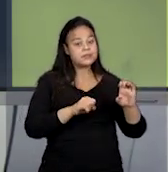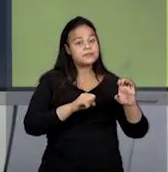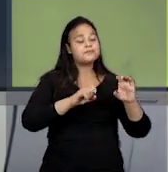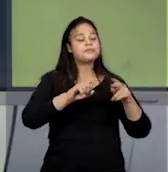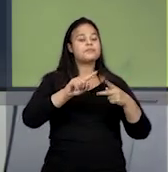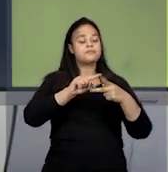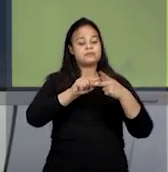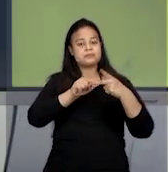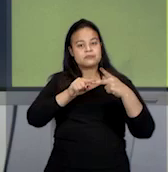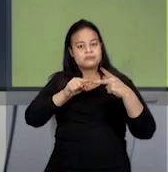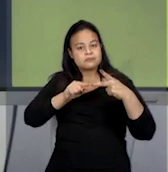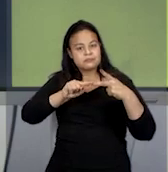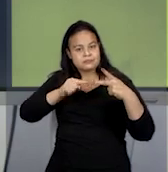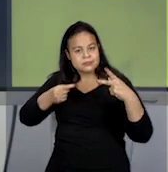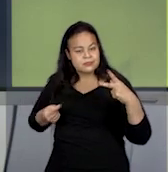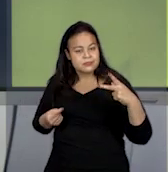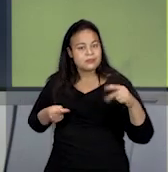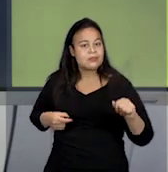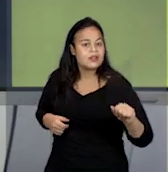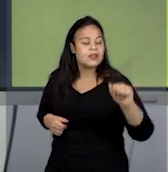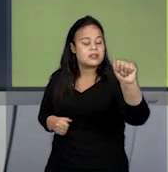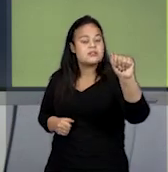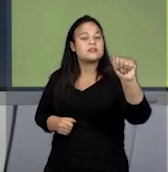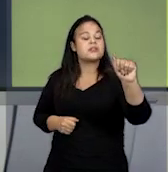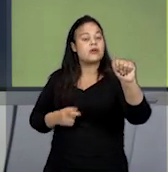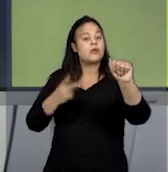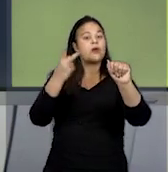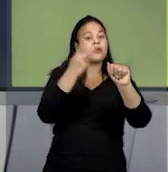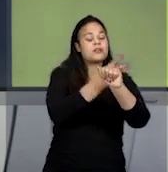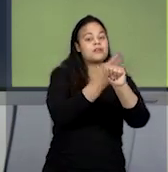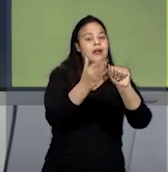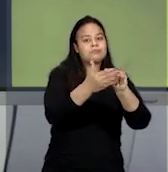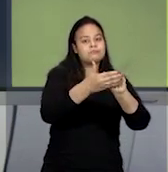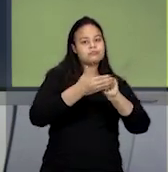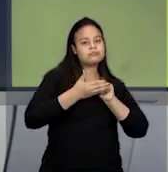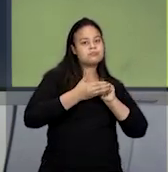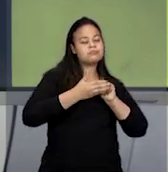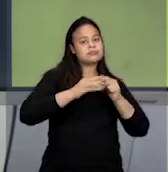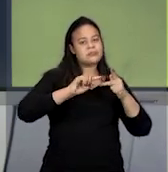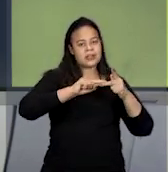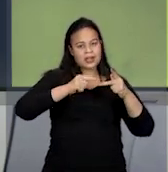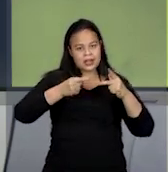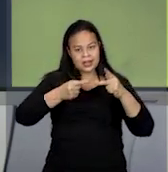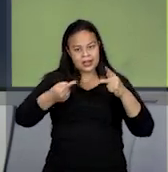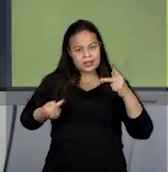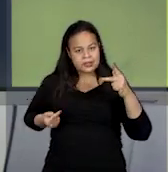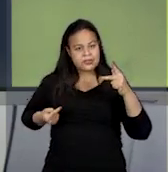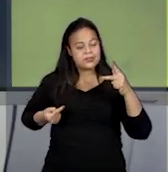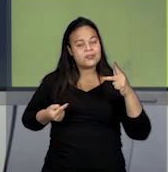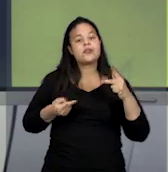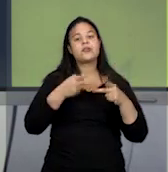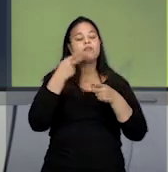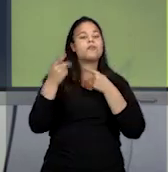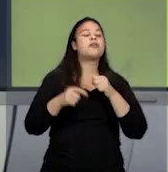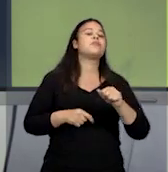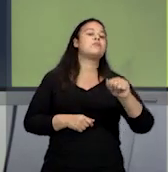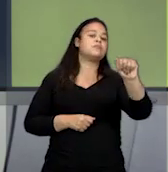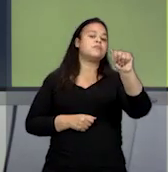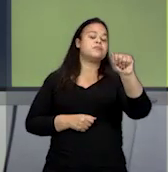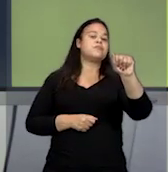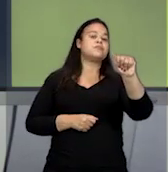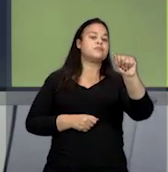vai der um caso de epistasia, ele vai inibir a ação desses alelos, eu falo que azão,